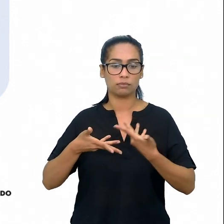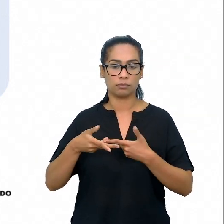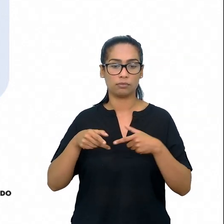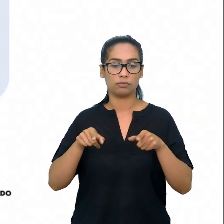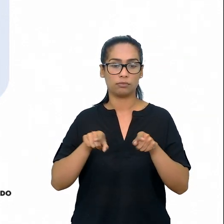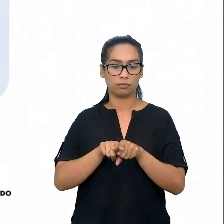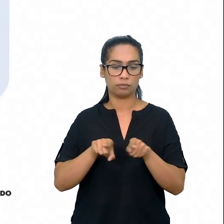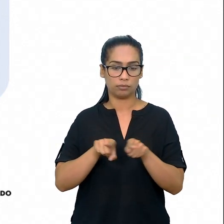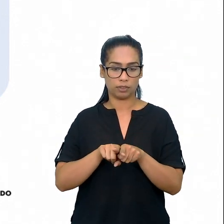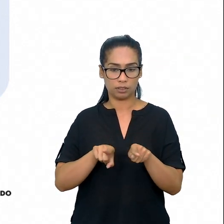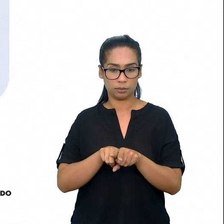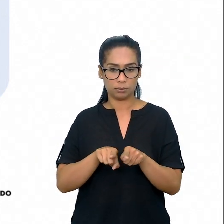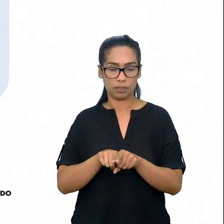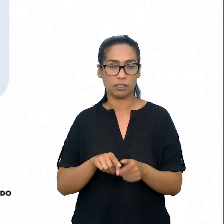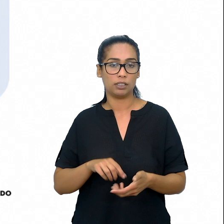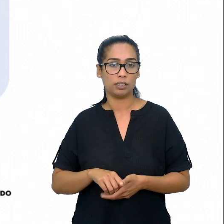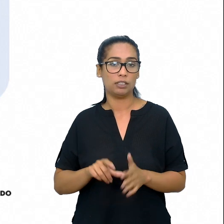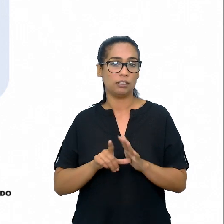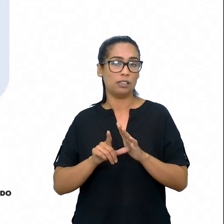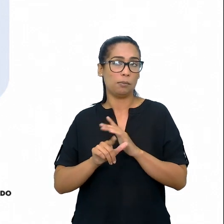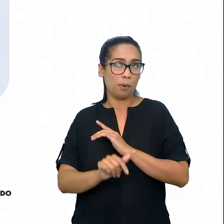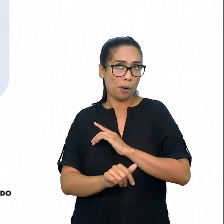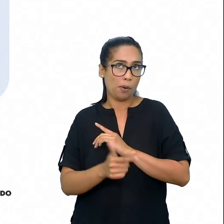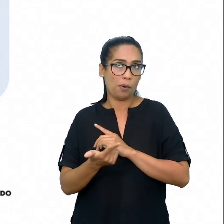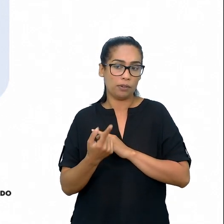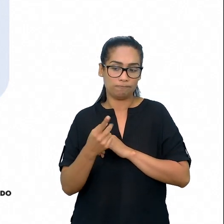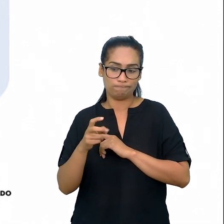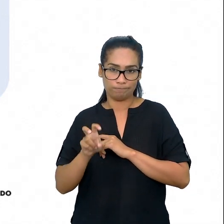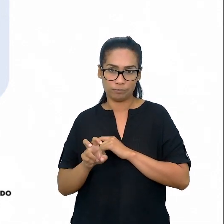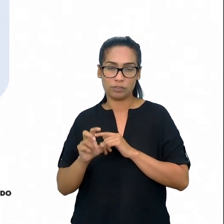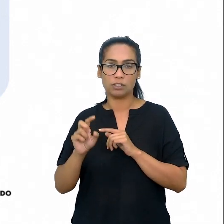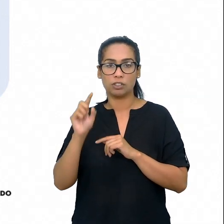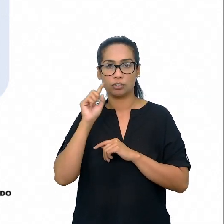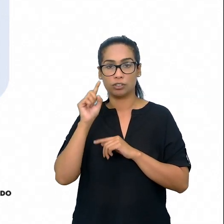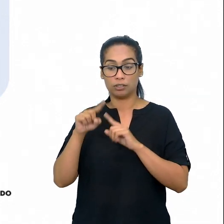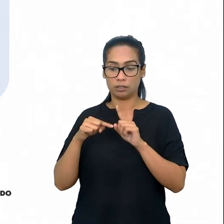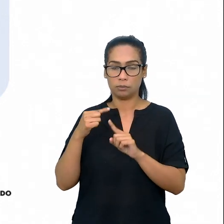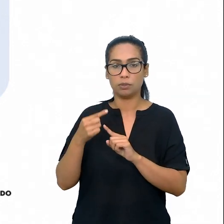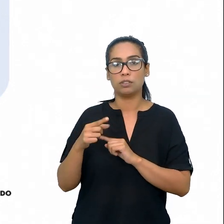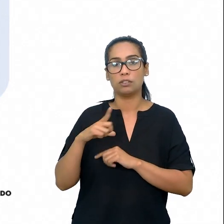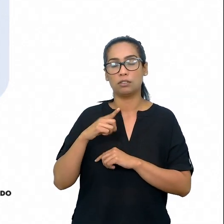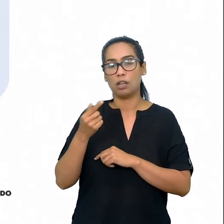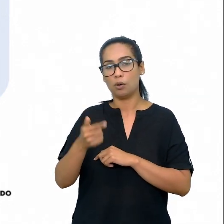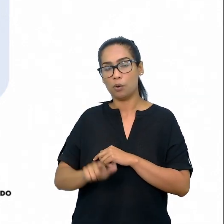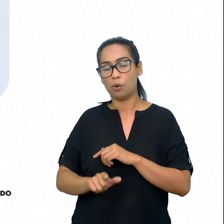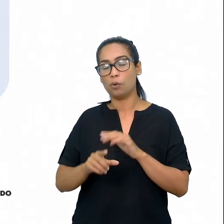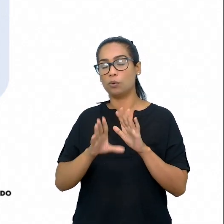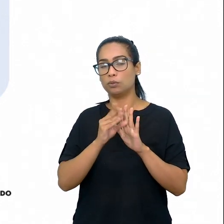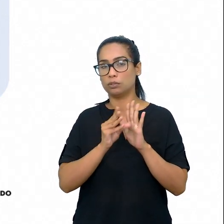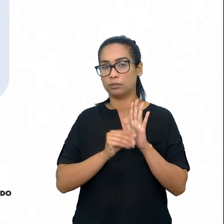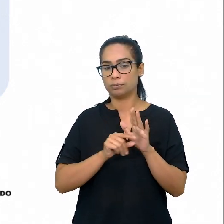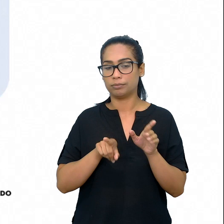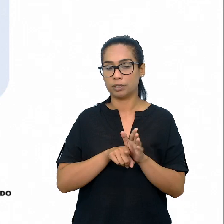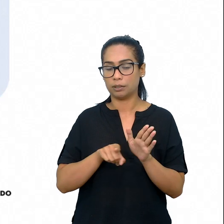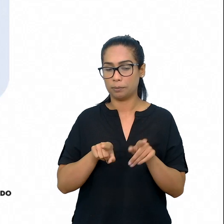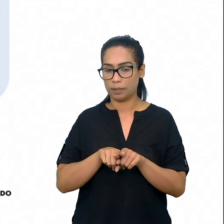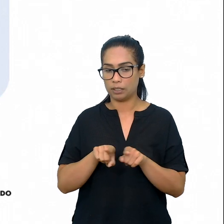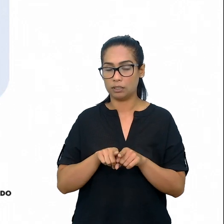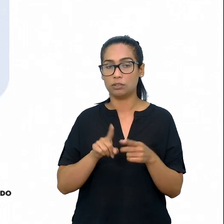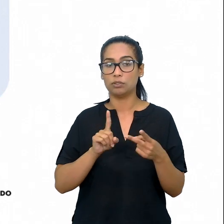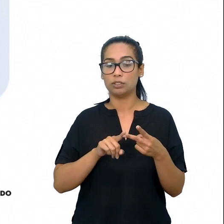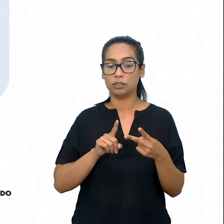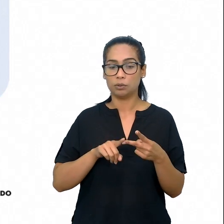nós voltaremos aí com uma outra abordagem interdisciplinar. Já no segundo momento, nós iremos apresentar